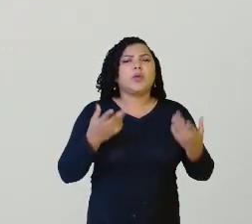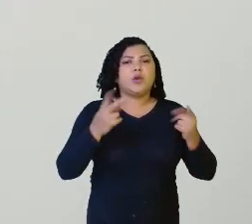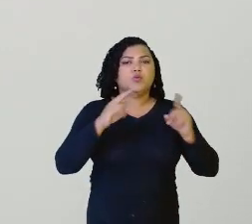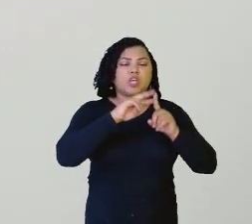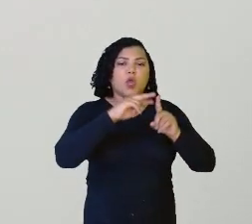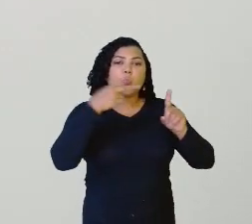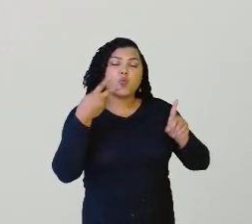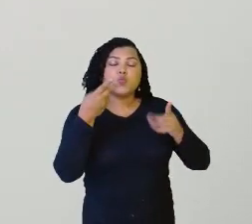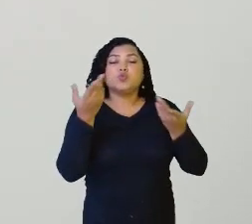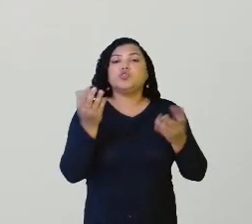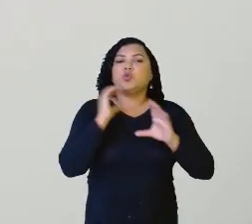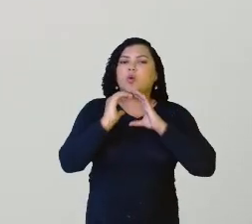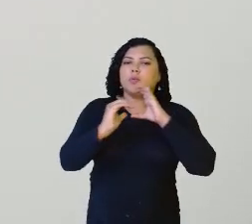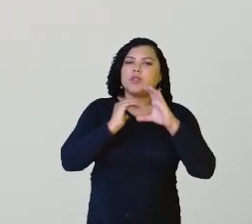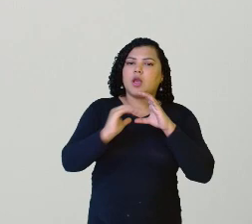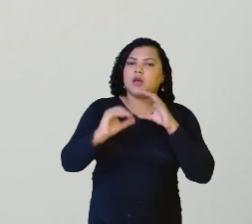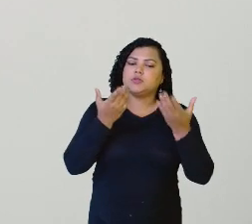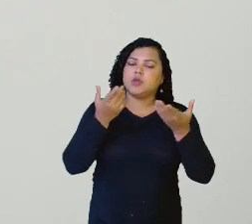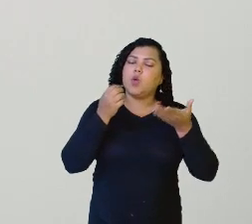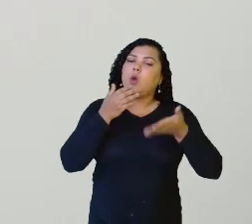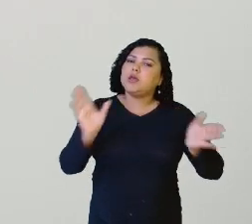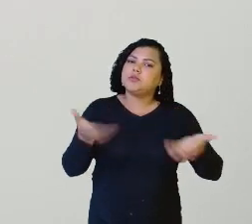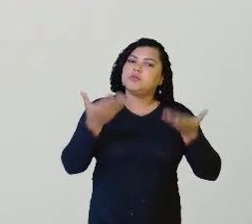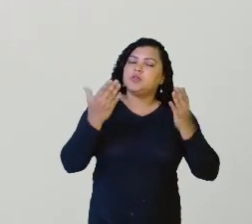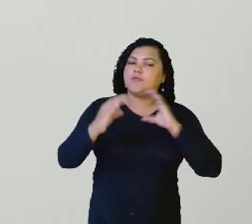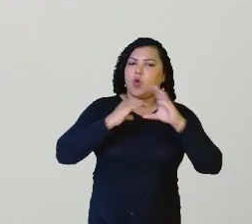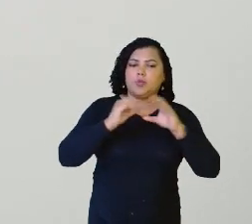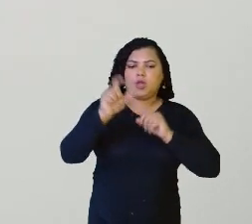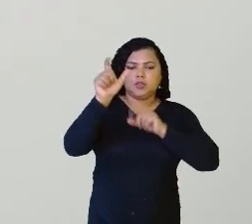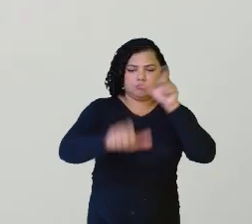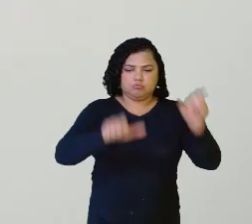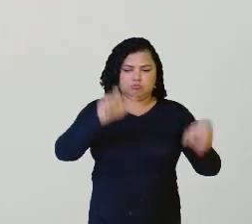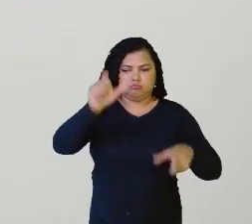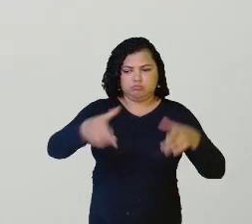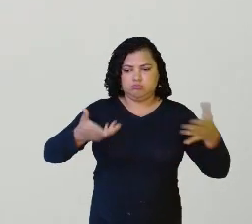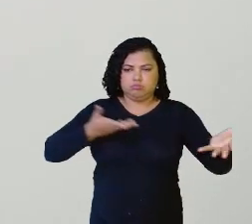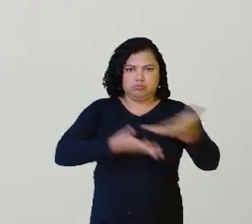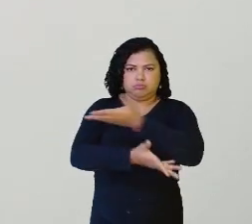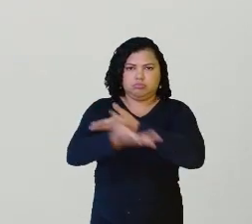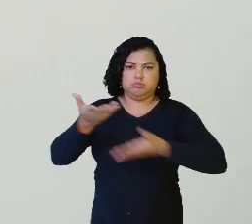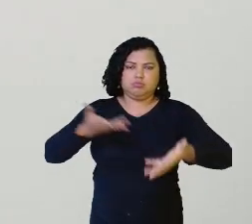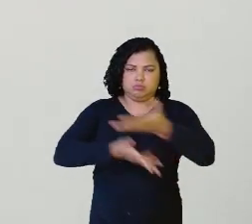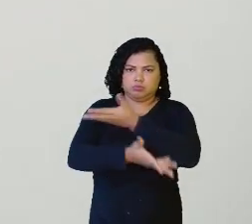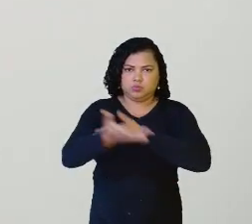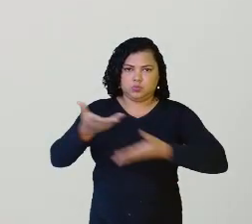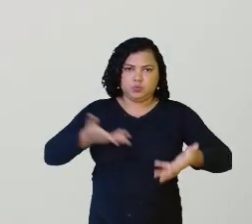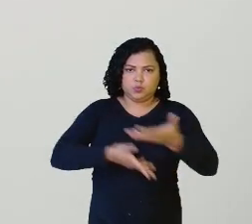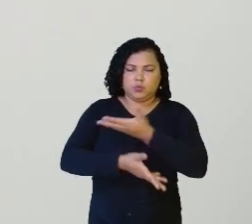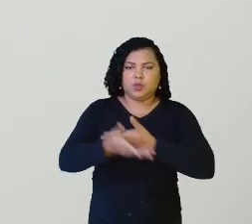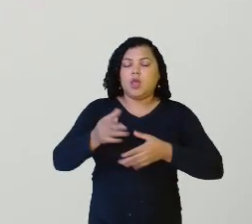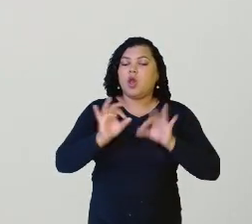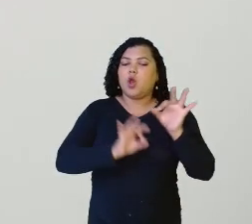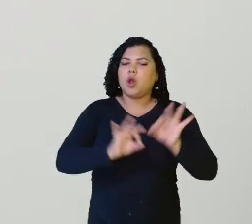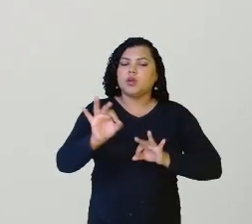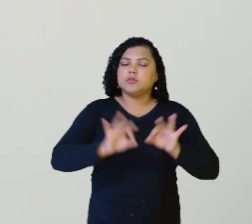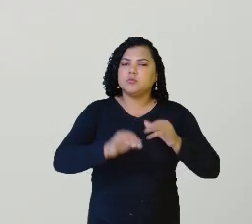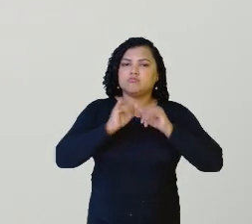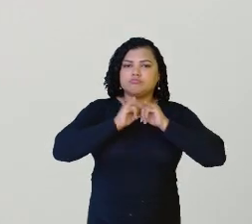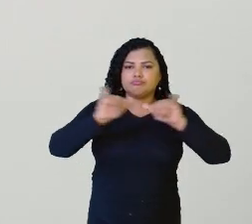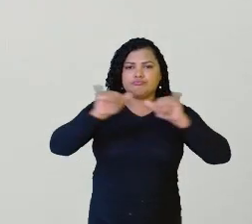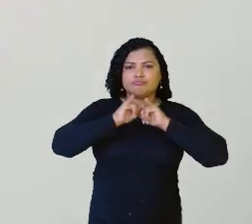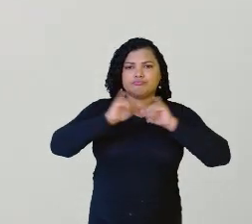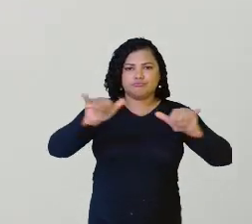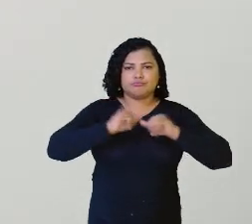que possibilitam a comunicação entre indivíduos, né, entre as pessoas, propiciando a divisão de